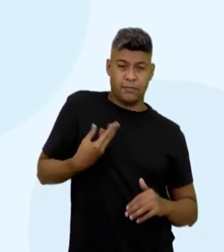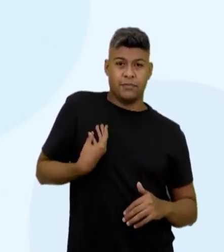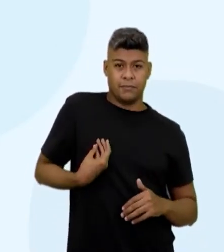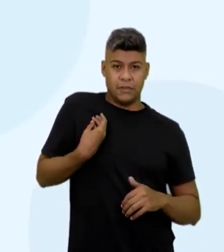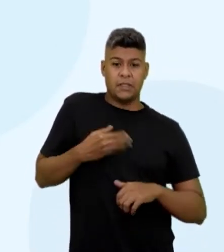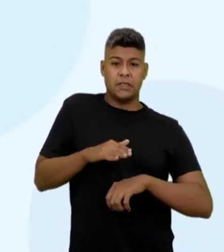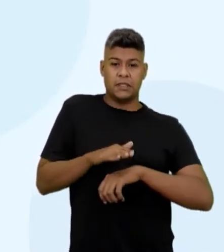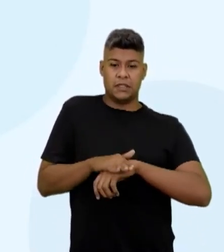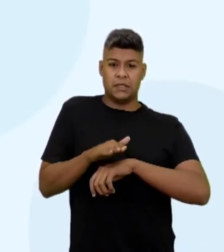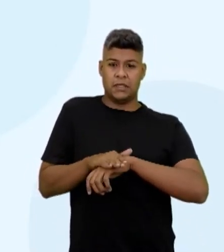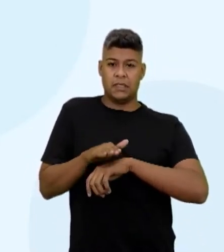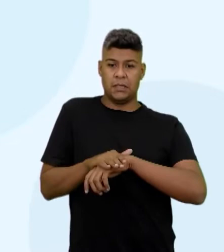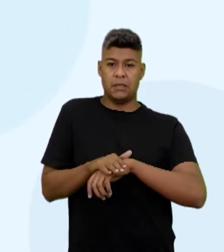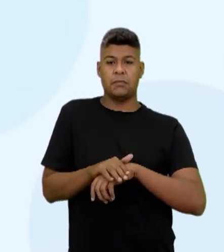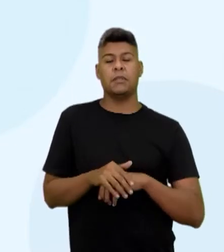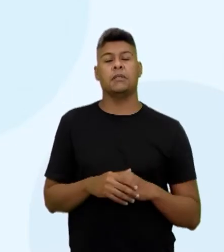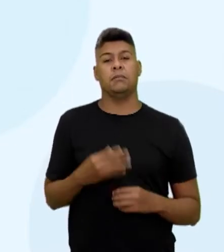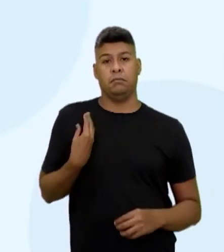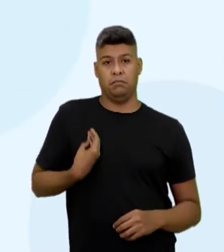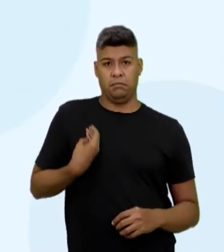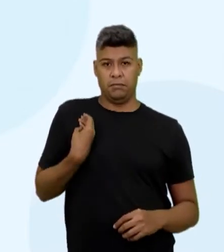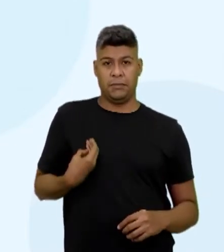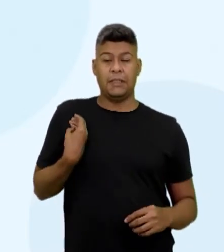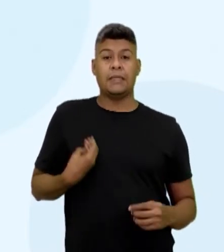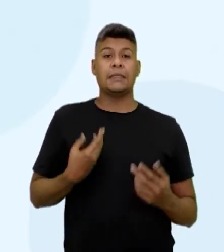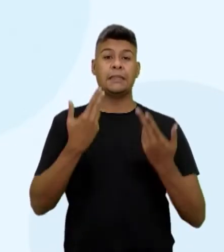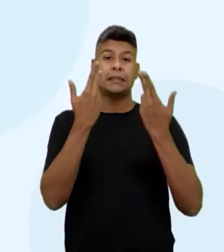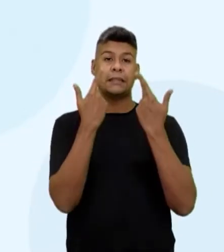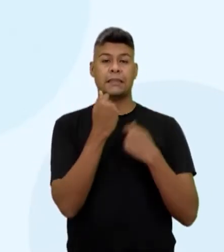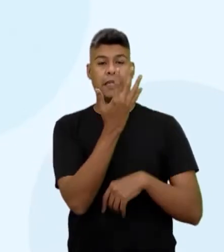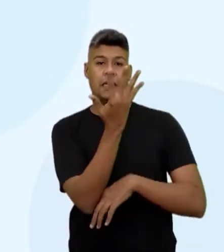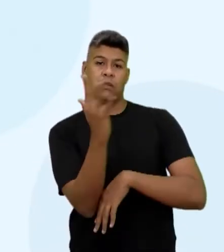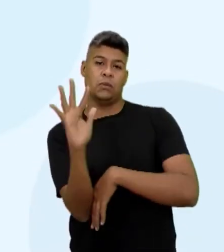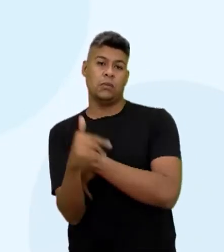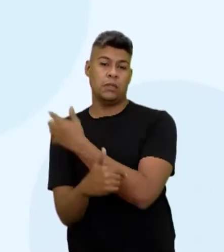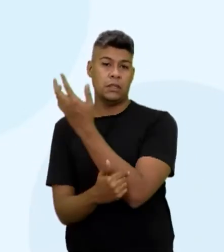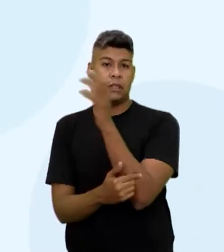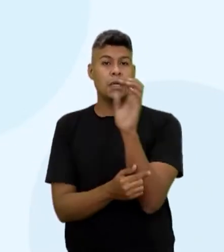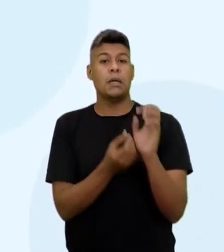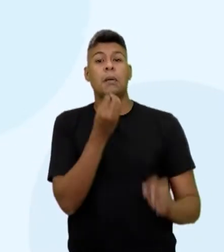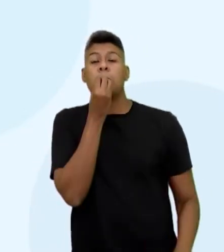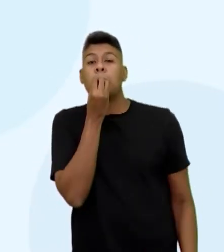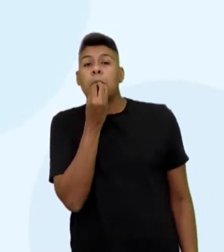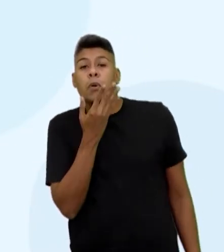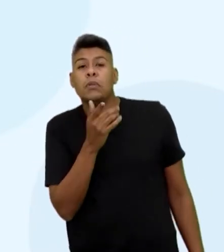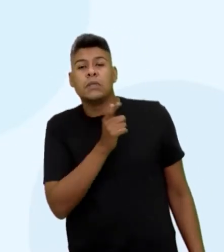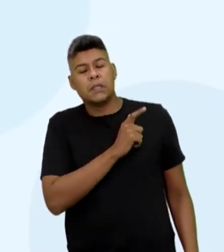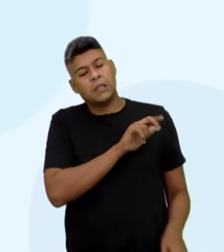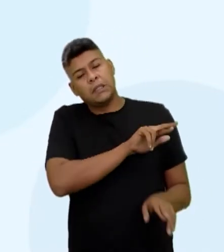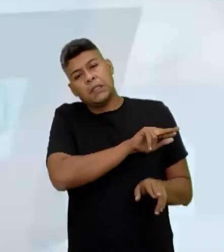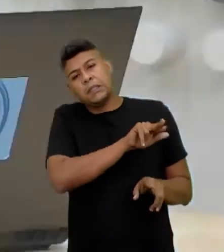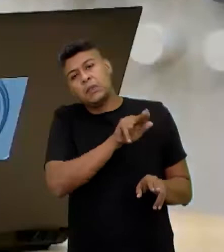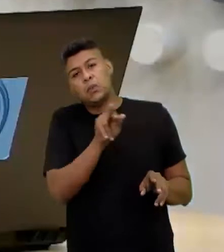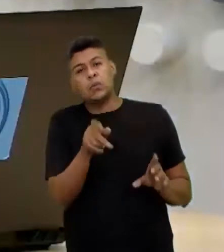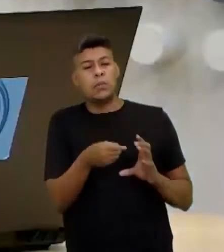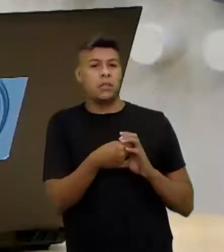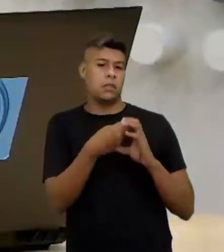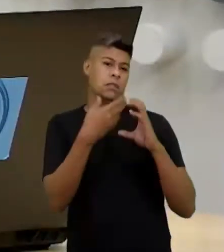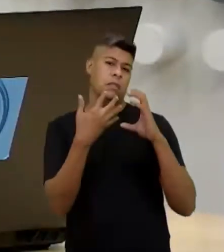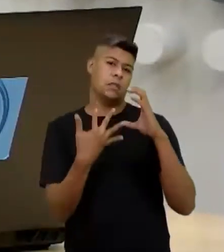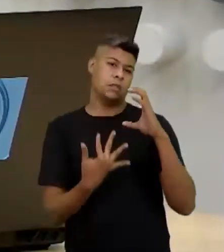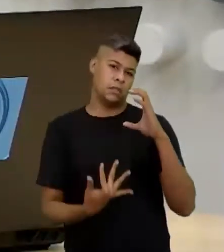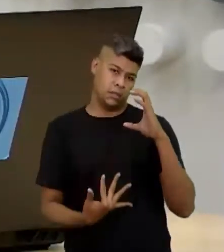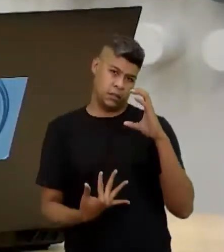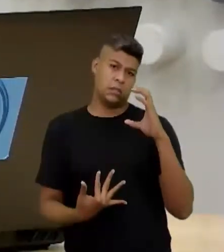que ele chama de estado de natureza né esse bom selvagem tinha inúmeras características